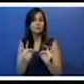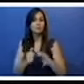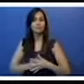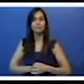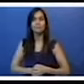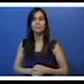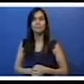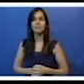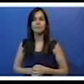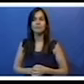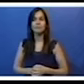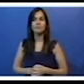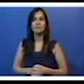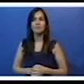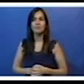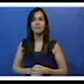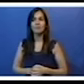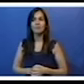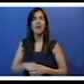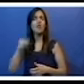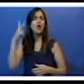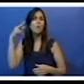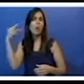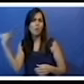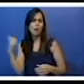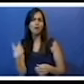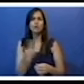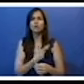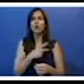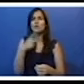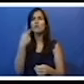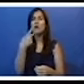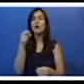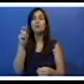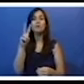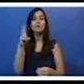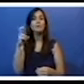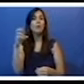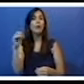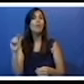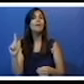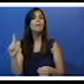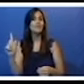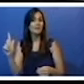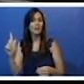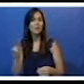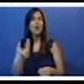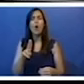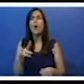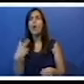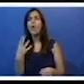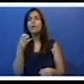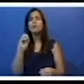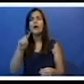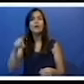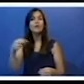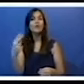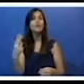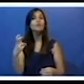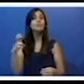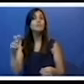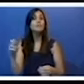pessoal é mais comum a gente falar 250g ou 025 kg